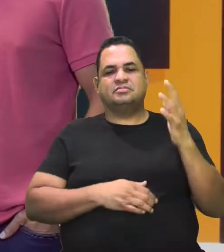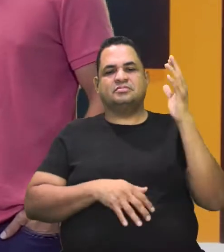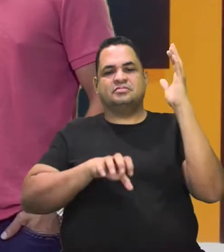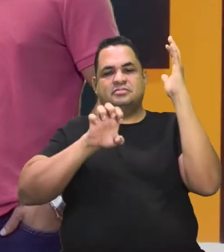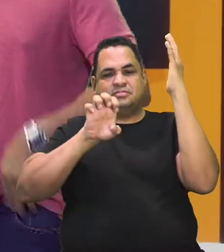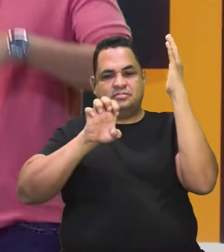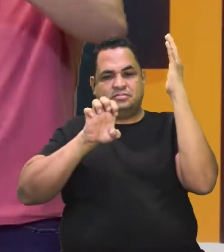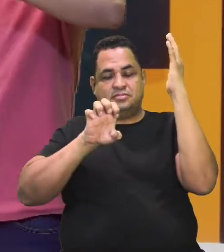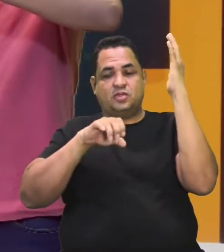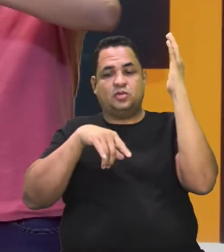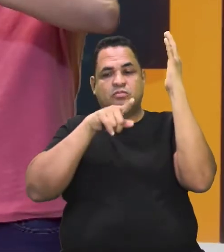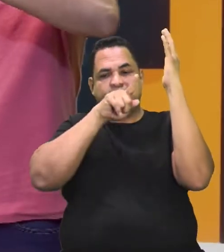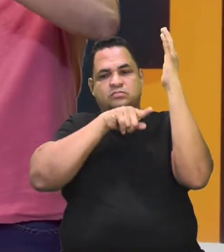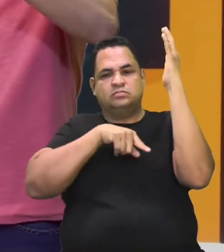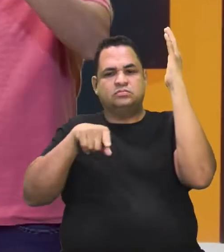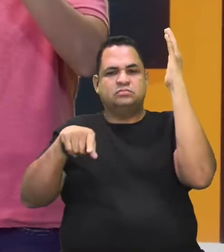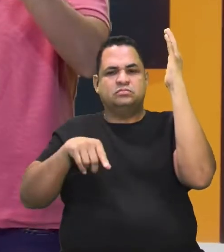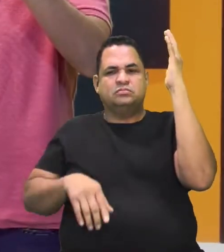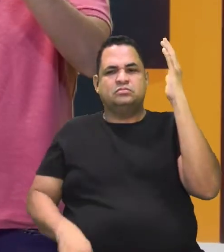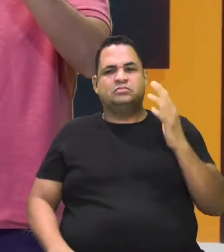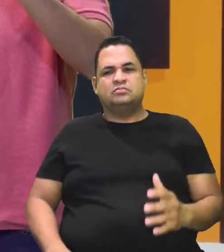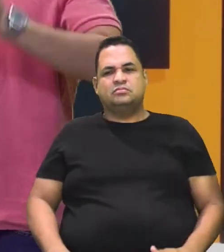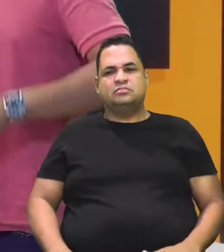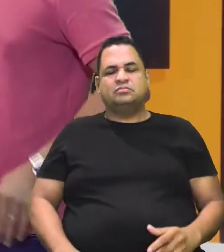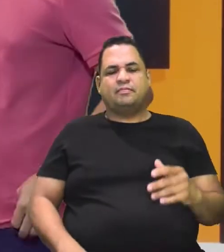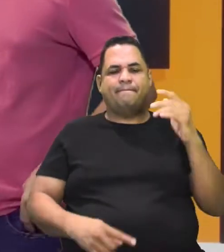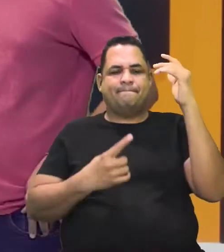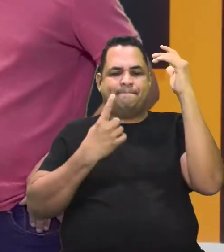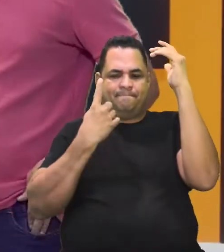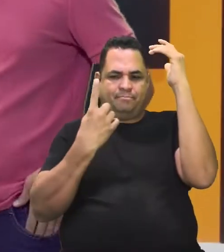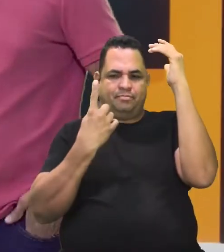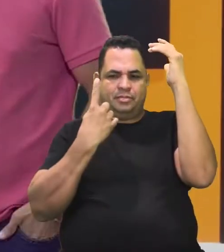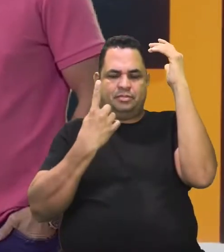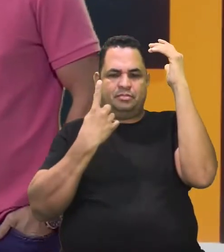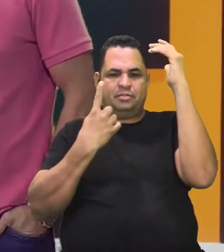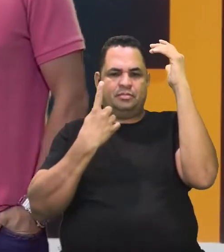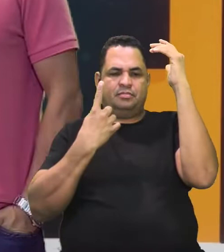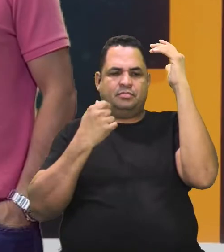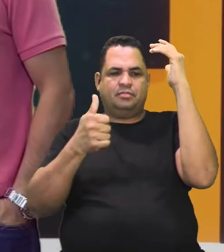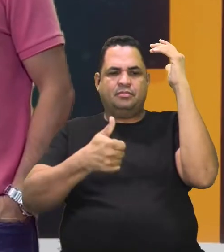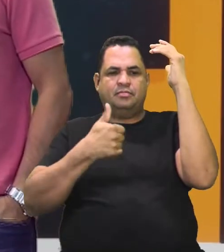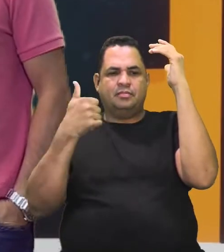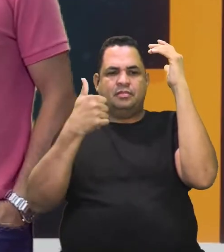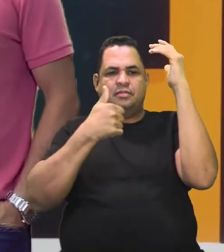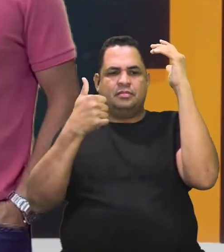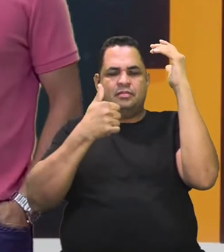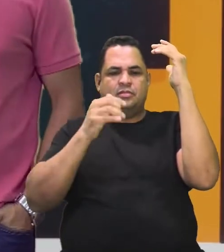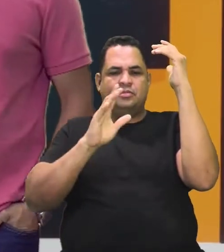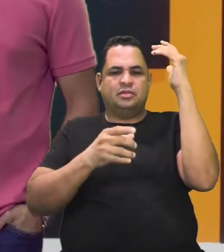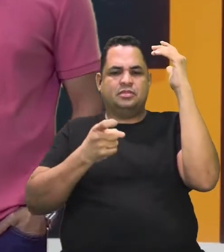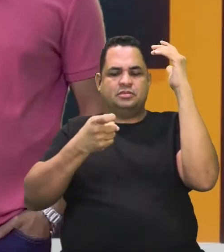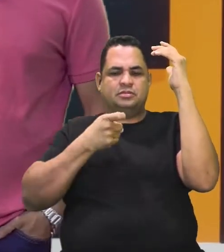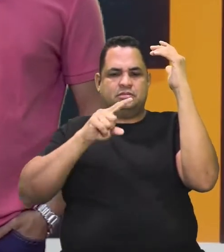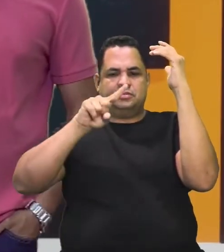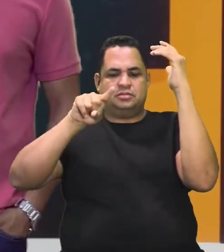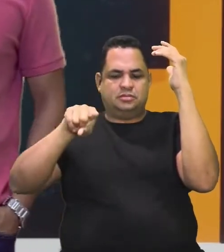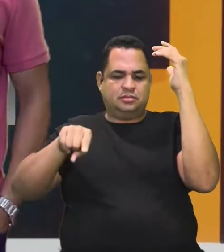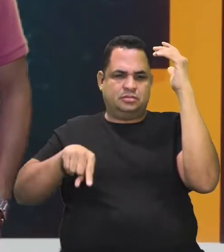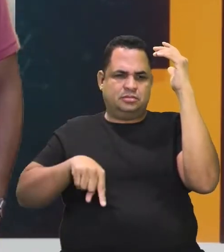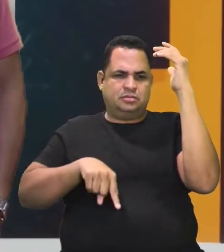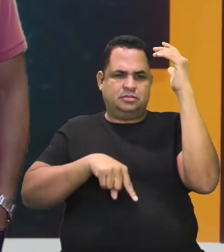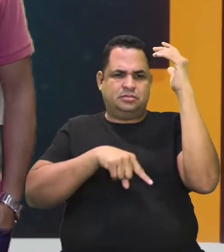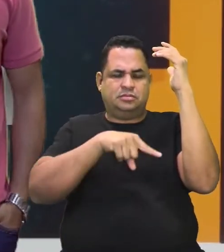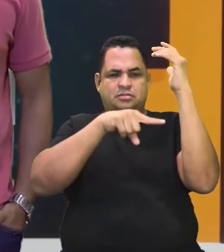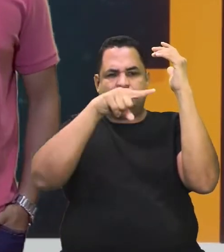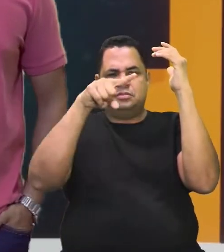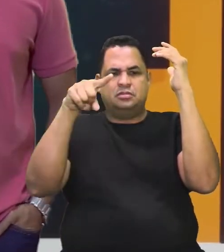está localizado onde? No 1º quadrante, porque a gente começa ali do X e faz toda a voltinha